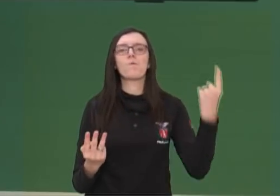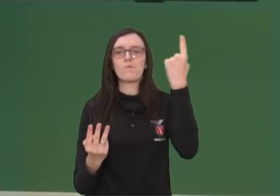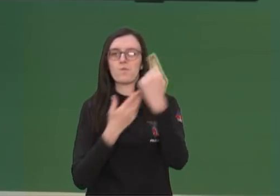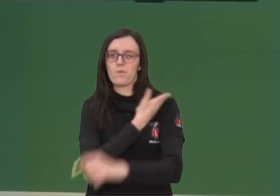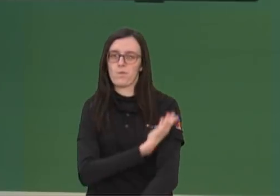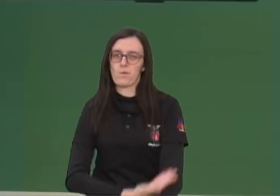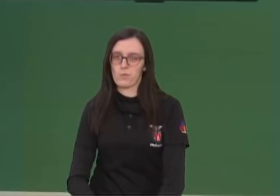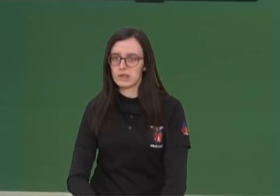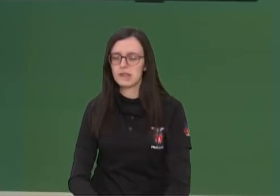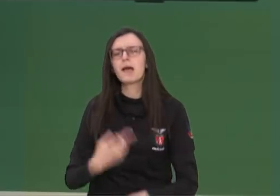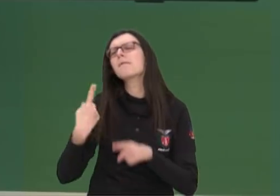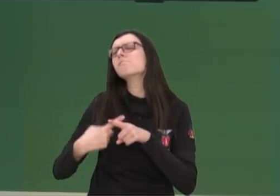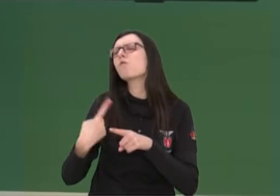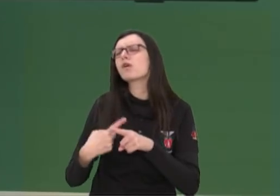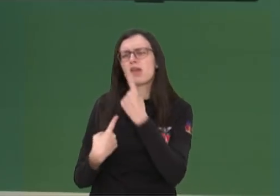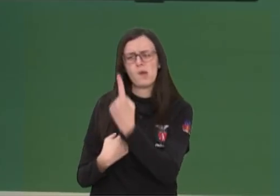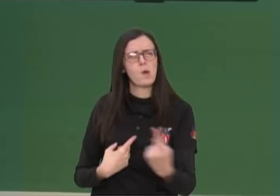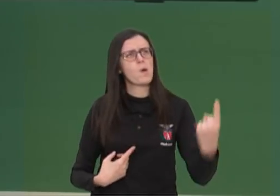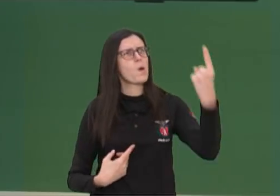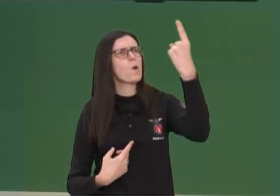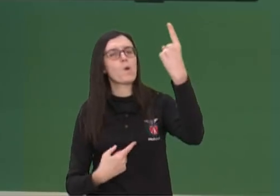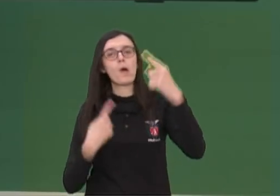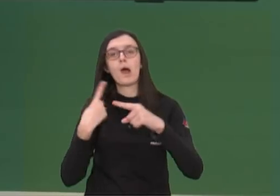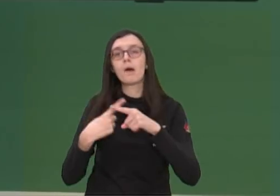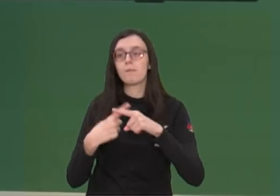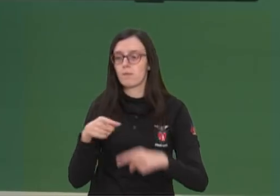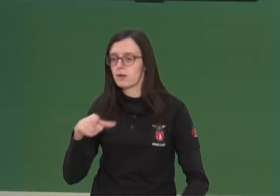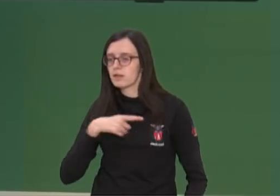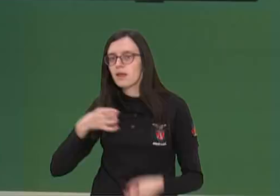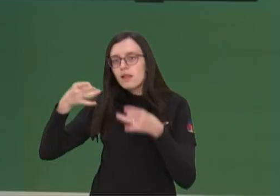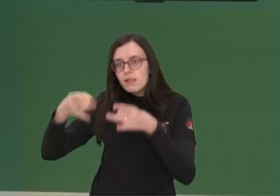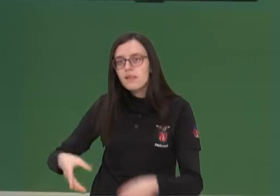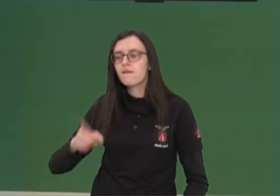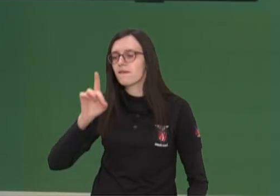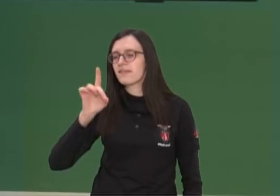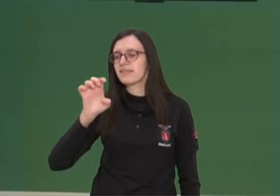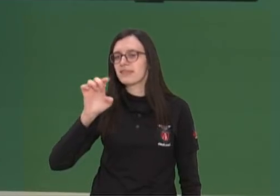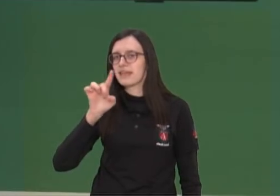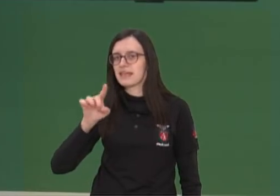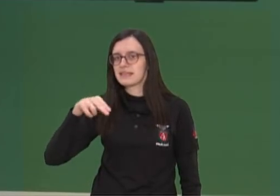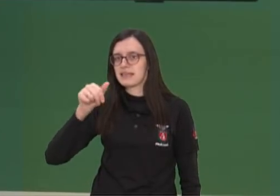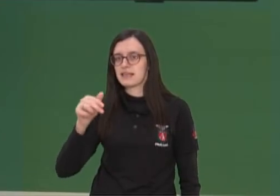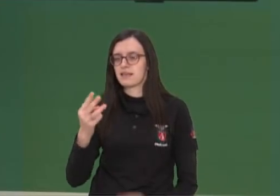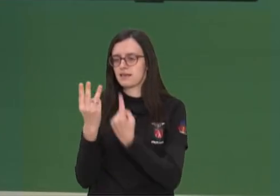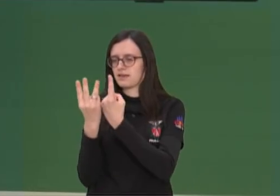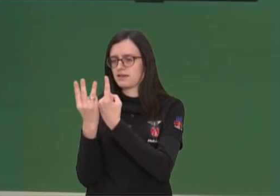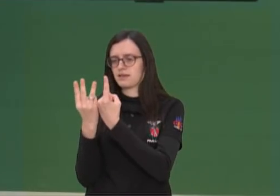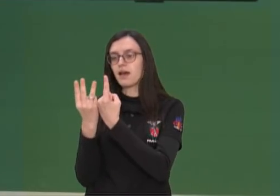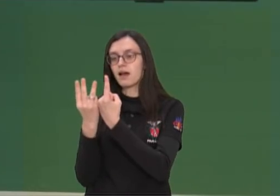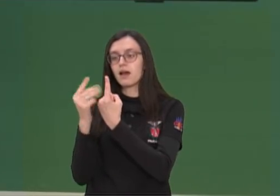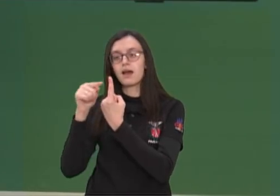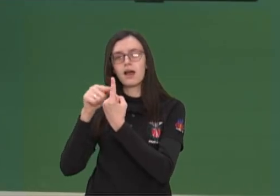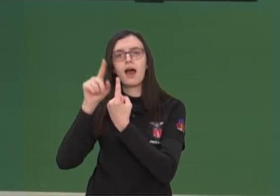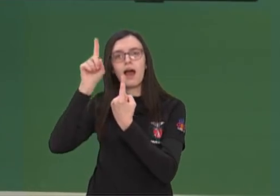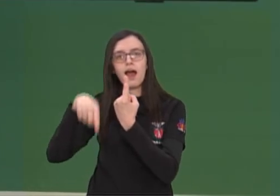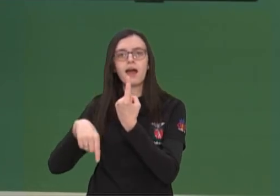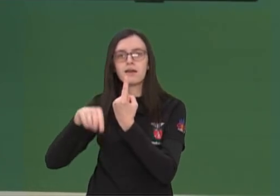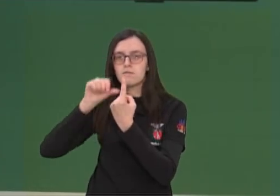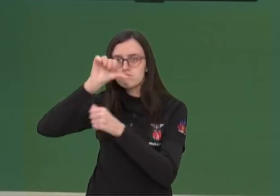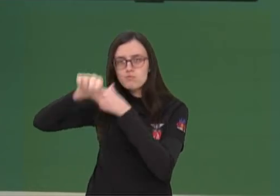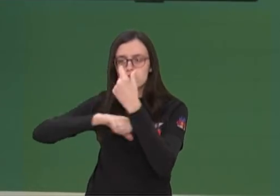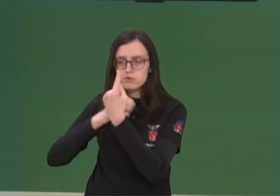Mas não é que vai 1, é que a gente pega uma dezena que estava lá do número 13 dezenas e passa a ser uma